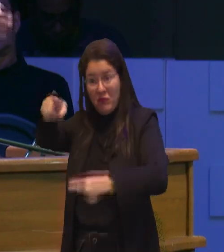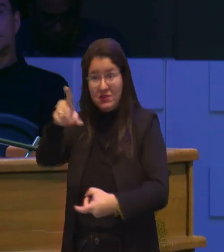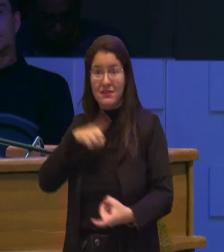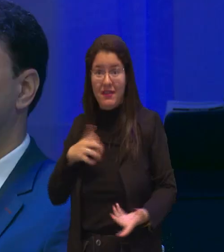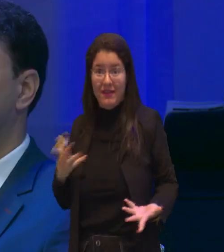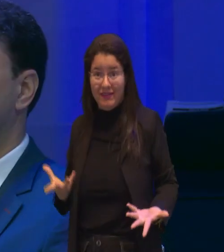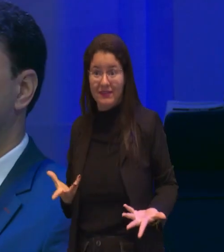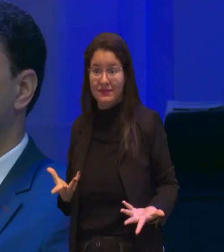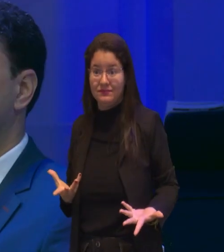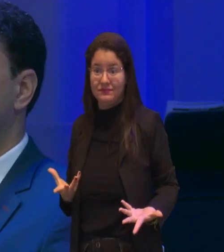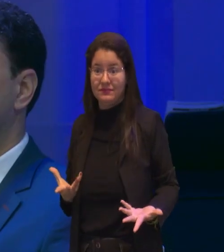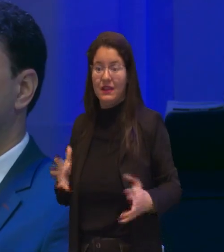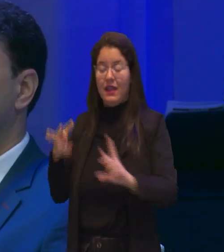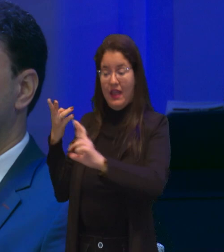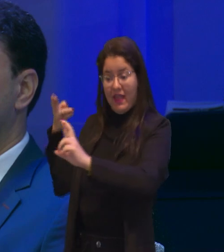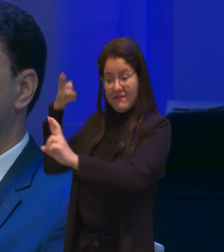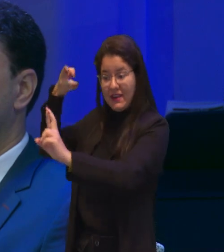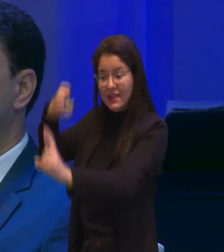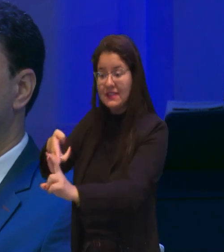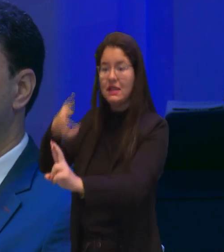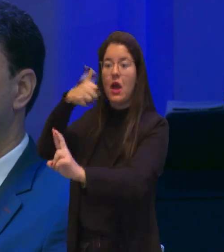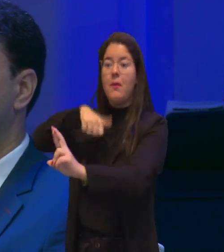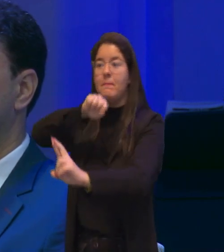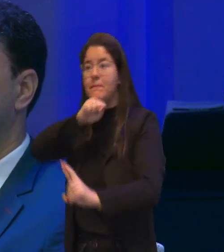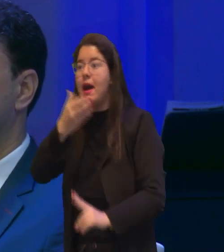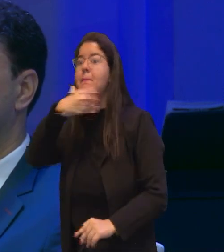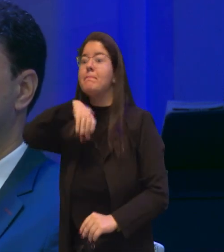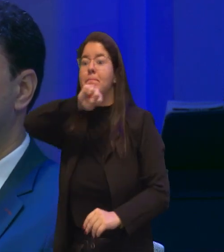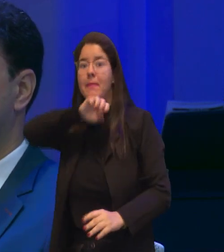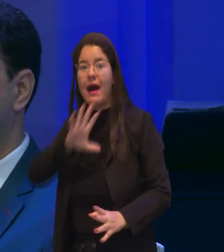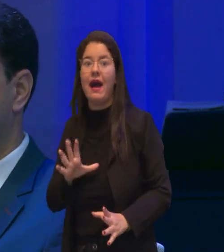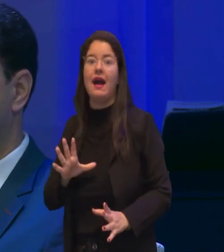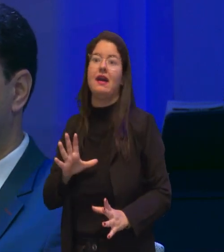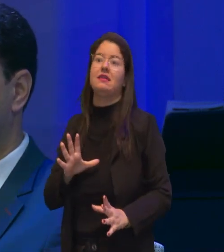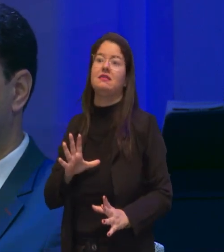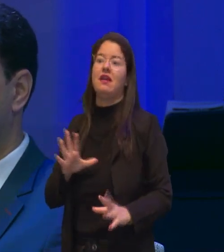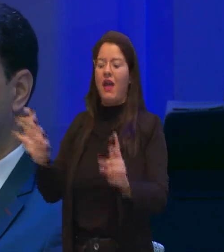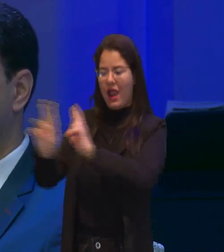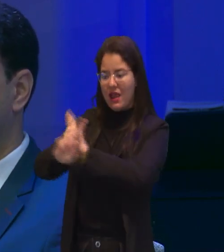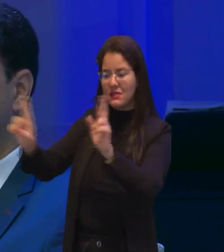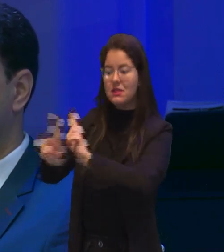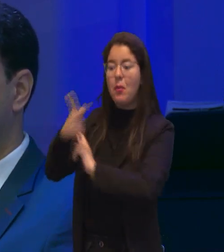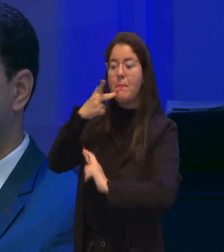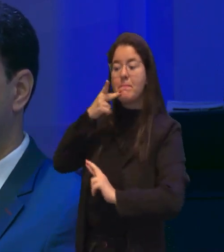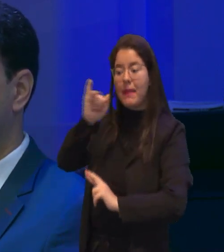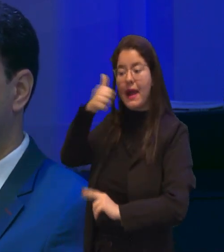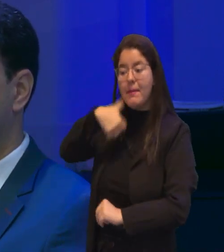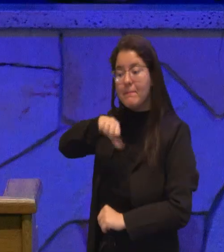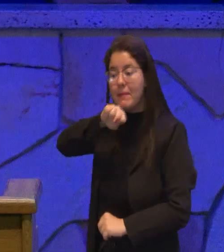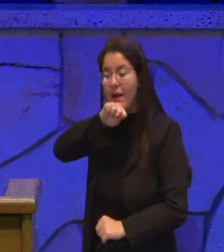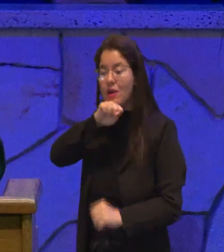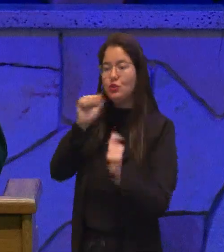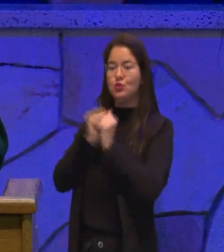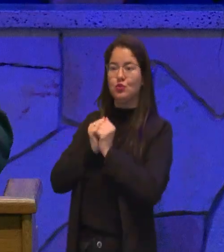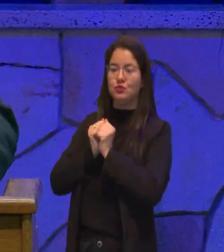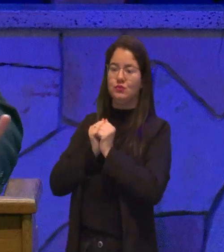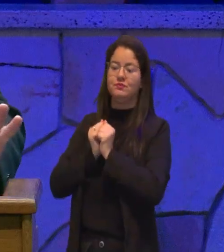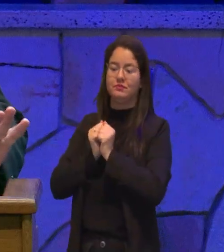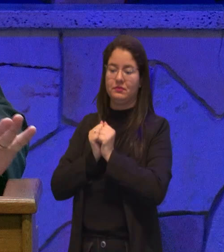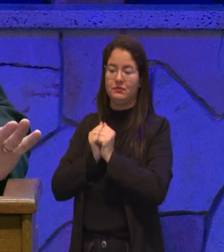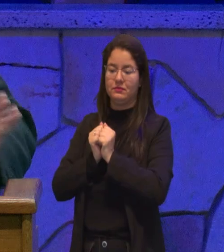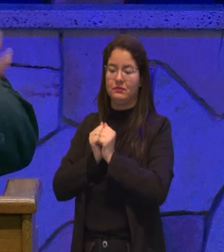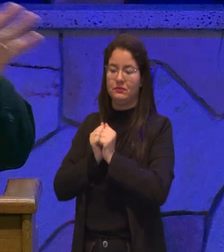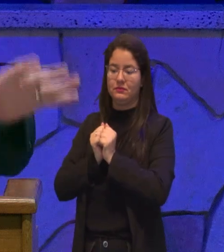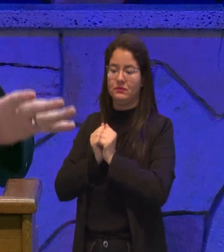Este referencial materno, paterno, esta relação que nós temos com os nossos pais, não estou falando